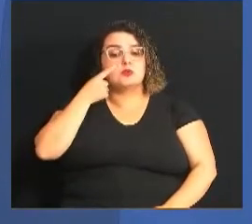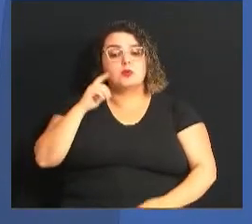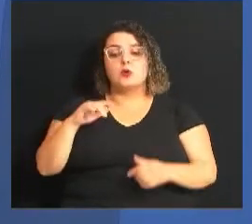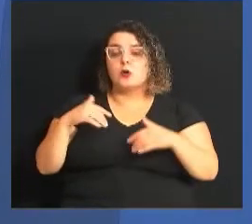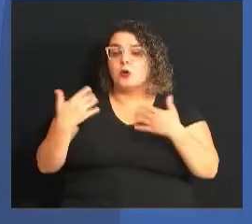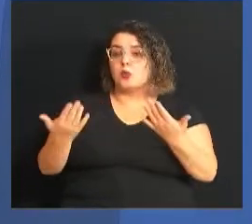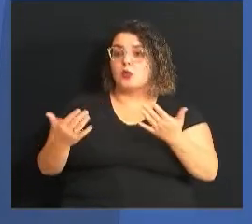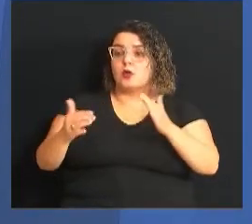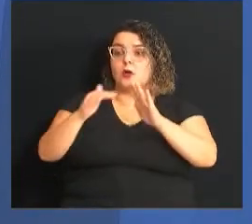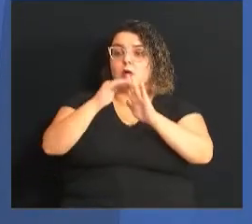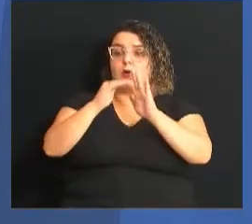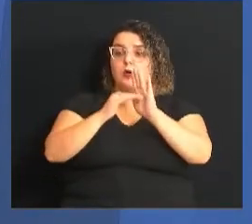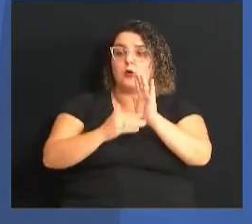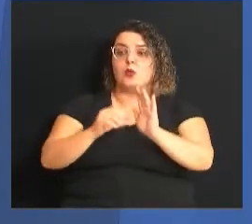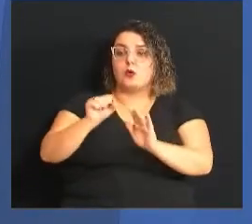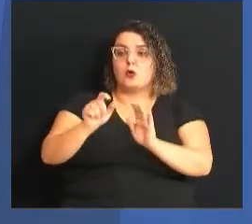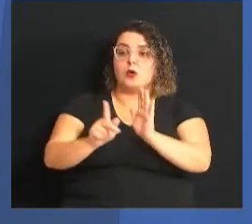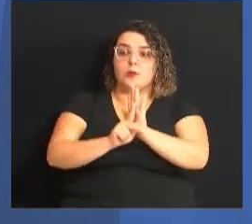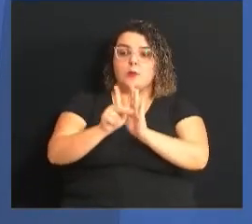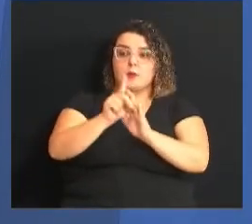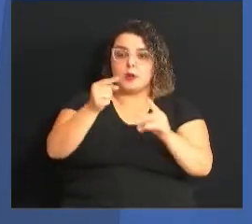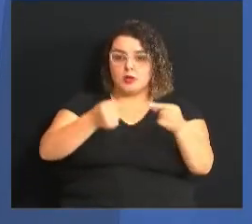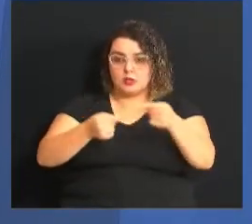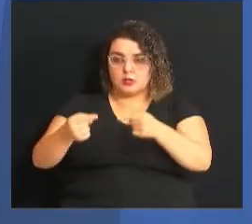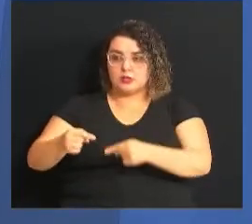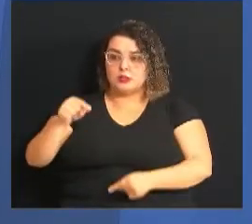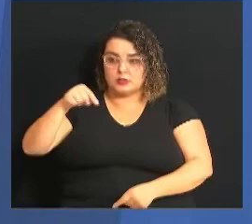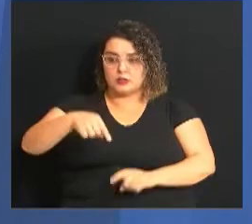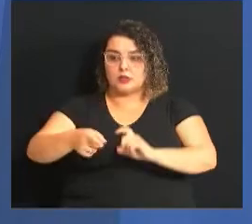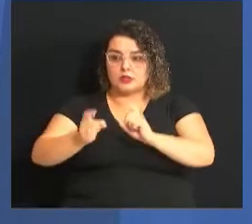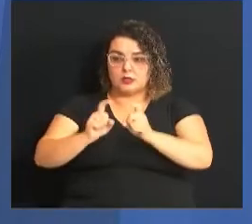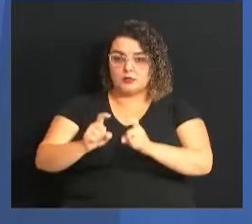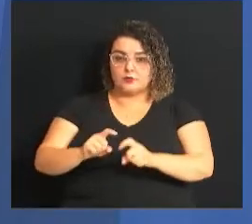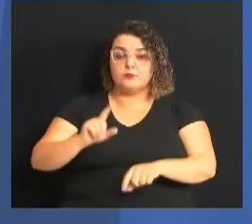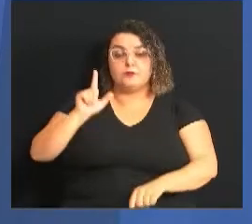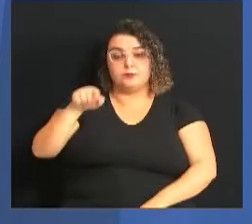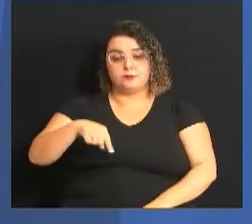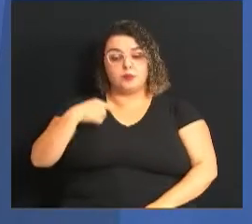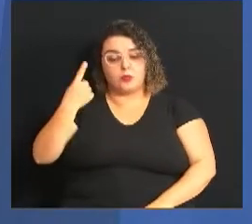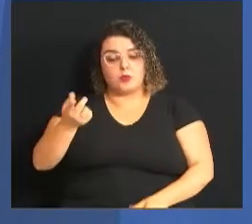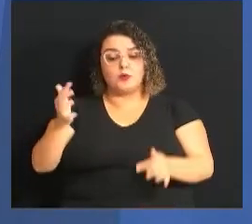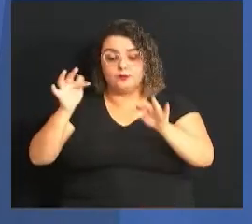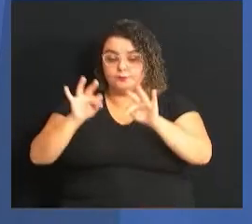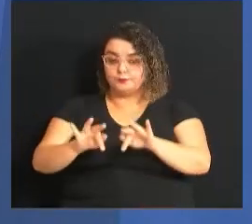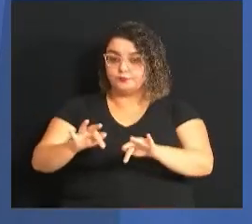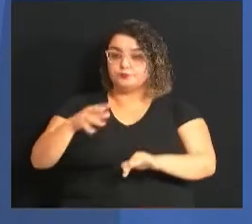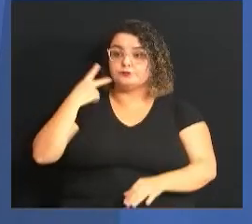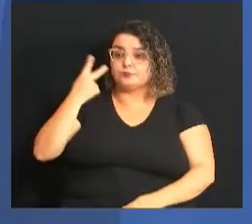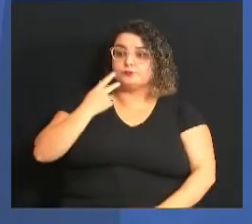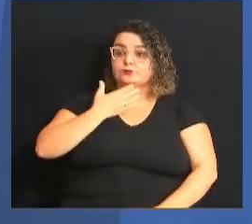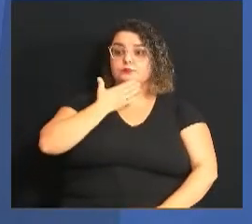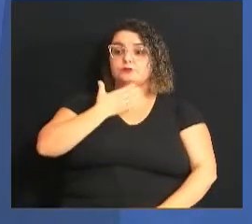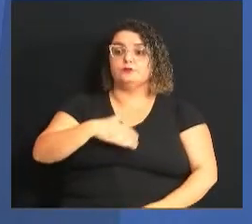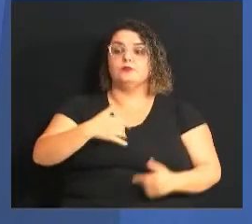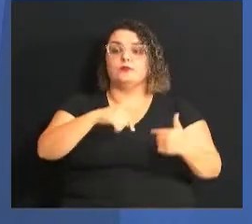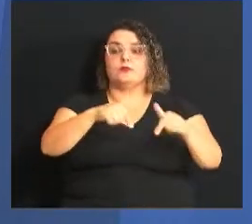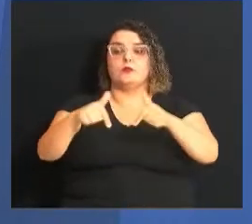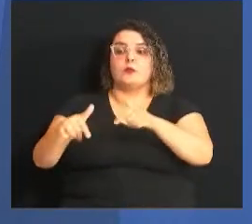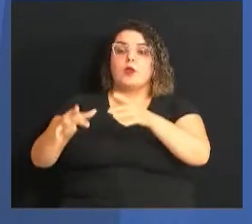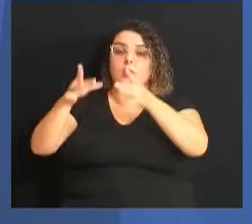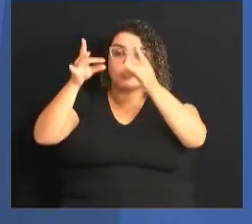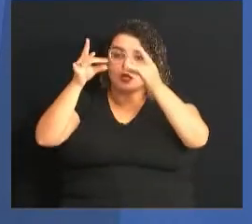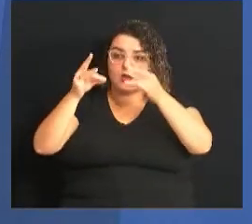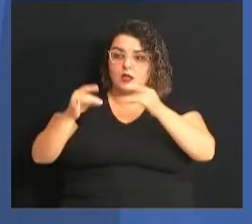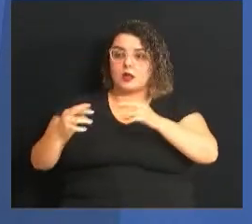os 8 projetos que foram discutidos nessa reunião. E ao final, o vereador Carmo falou do trabalho dos critérios de